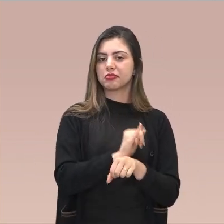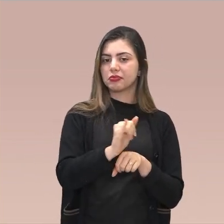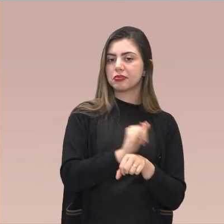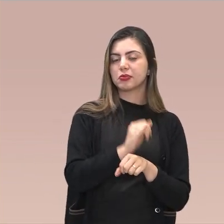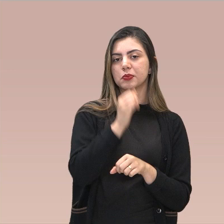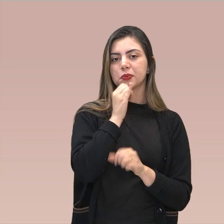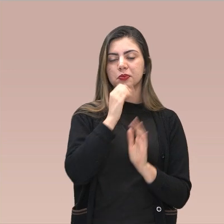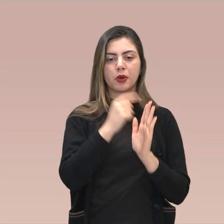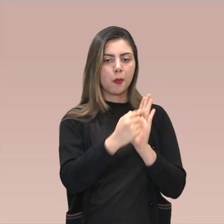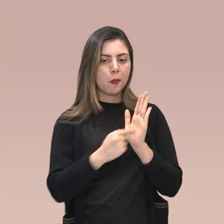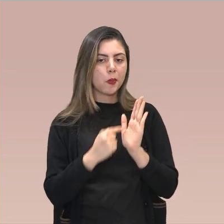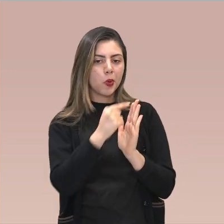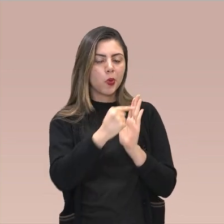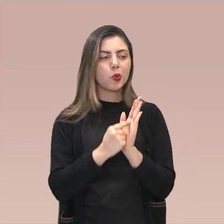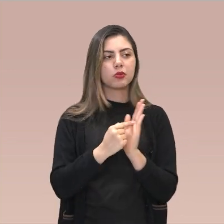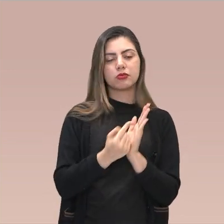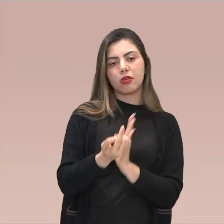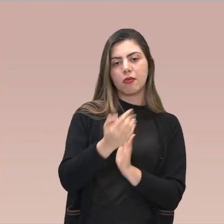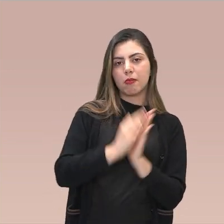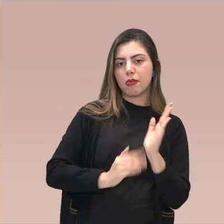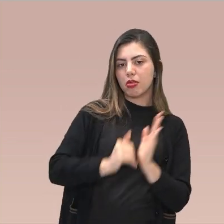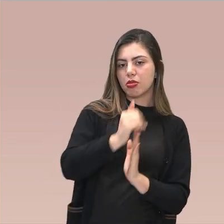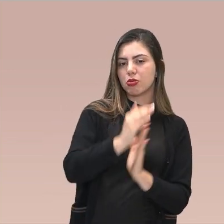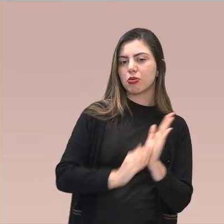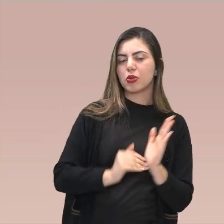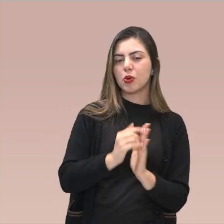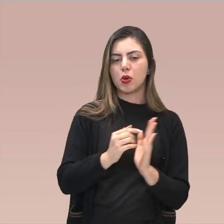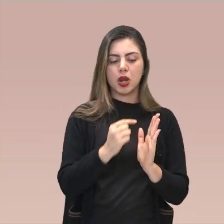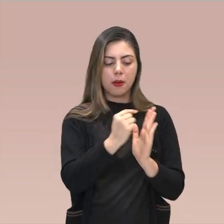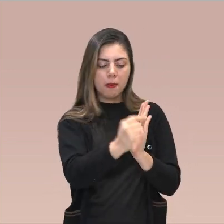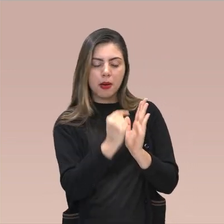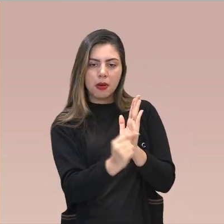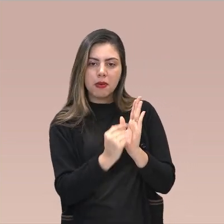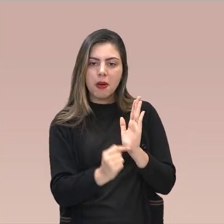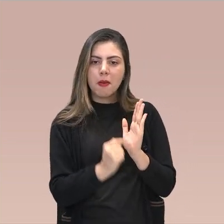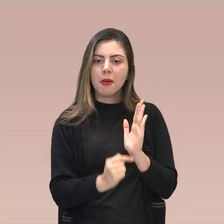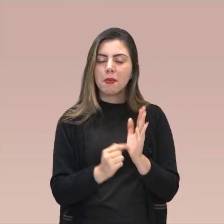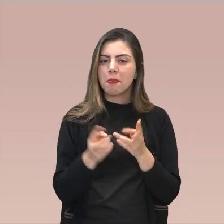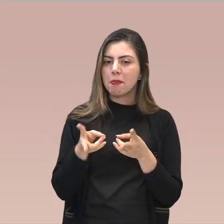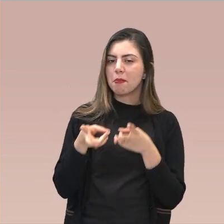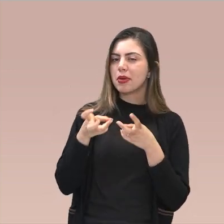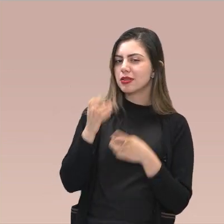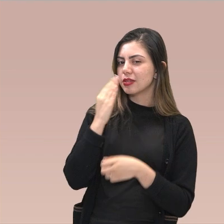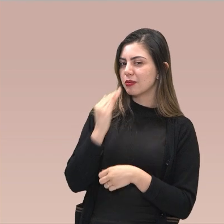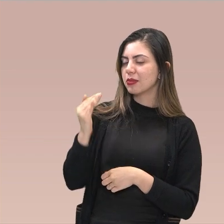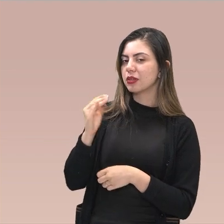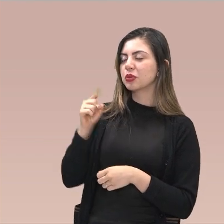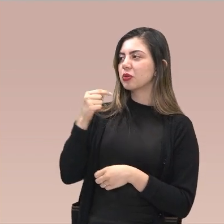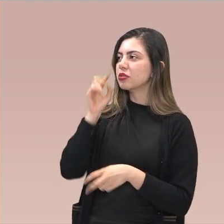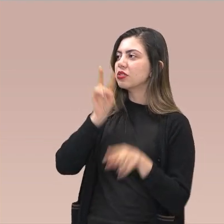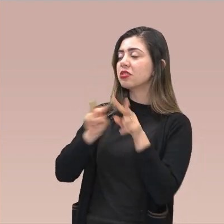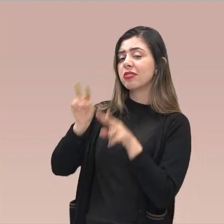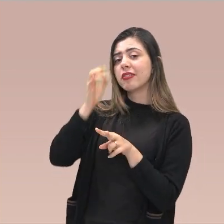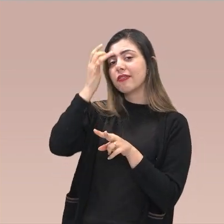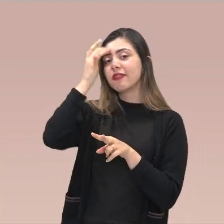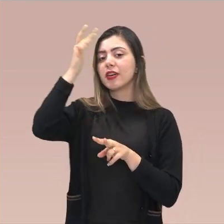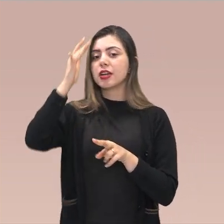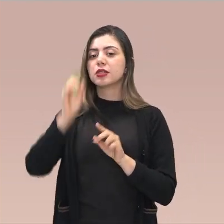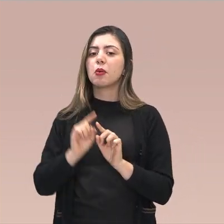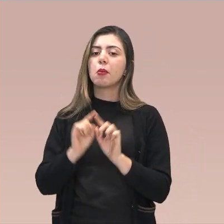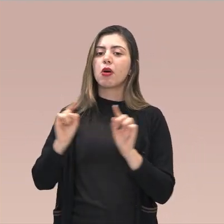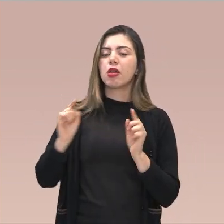da pintura. E vai percebendo que alguns são bem nítidos e outros eles são